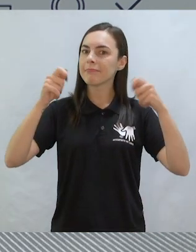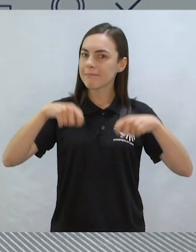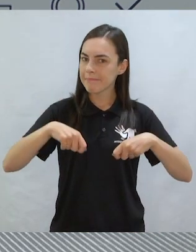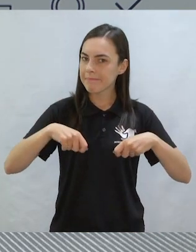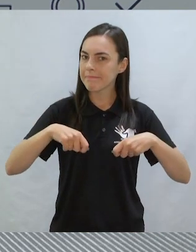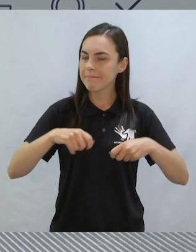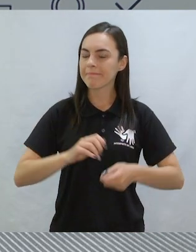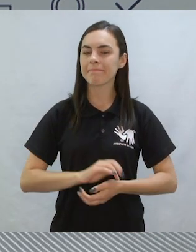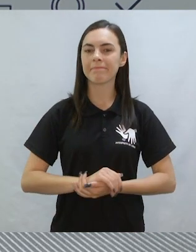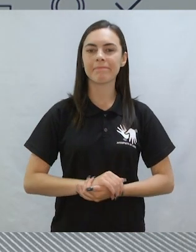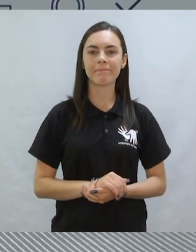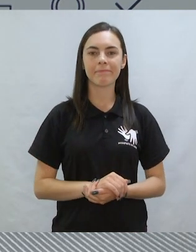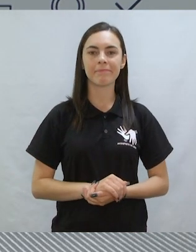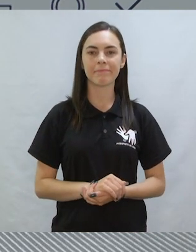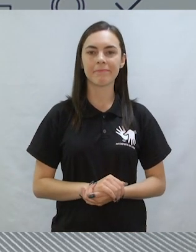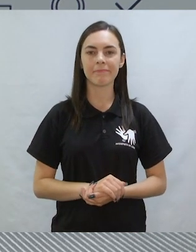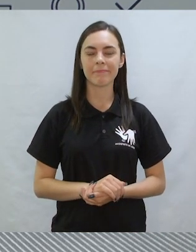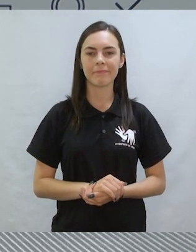imaginação.